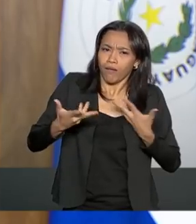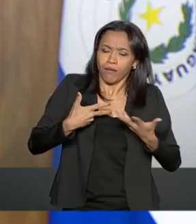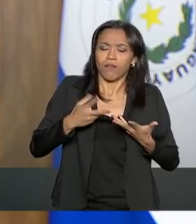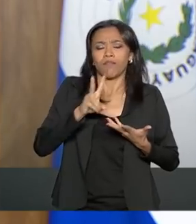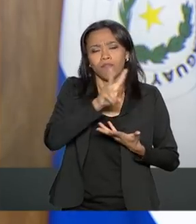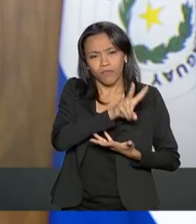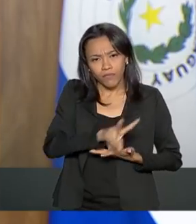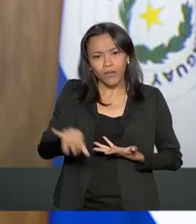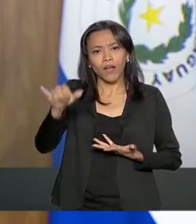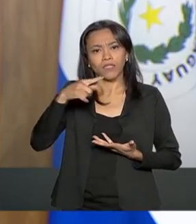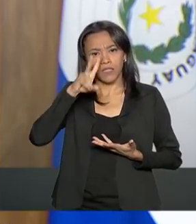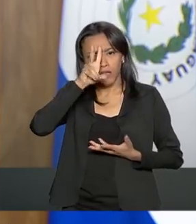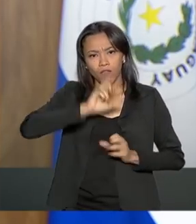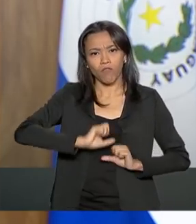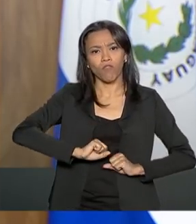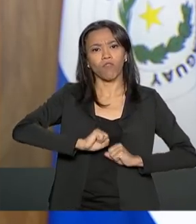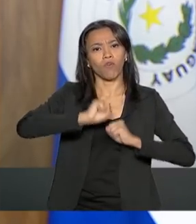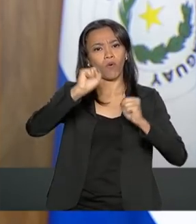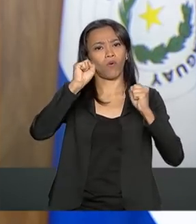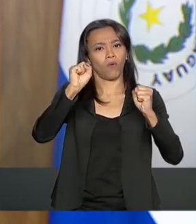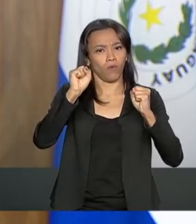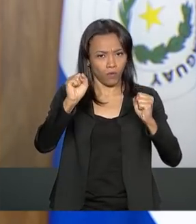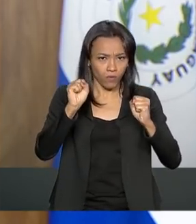irão ser fortalecidos